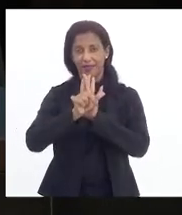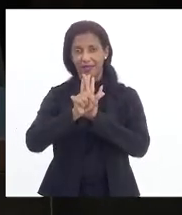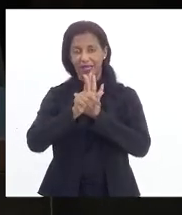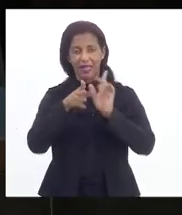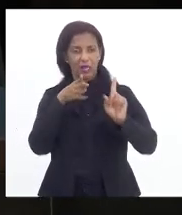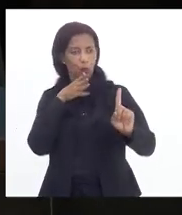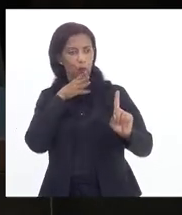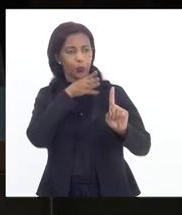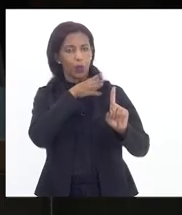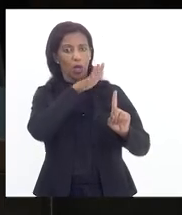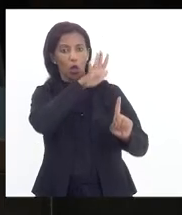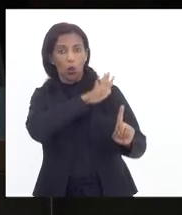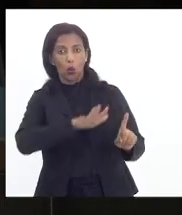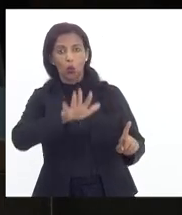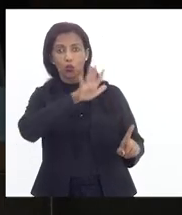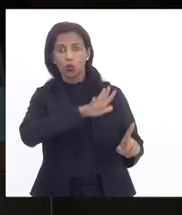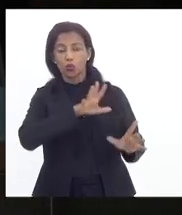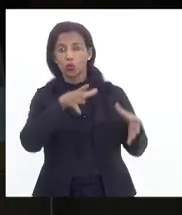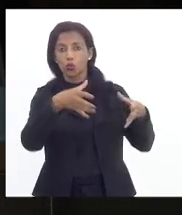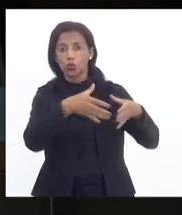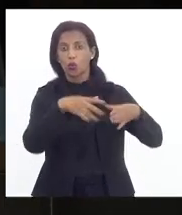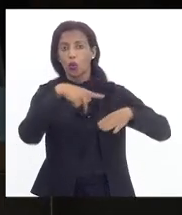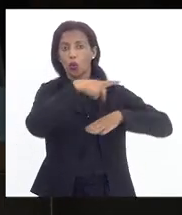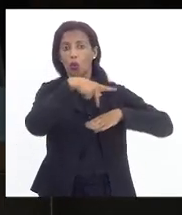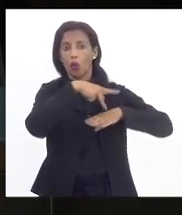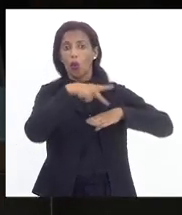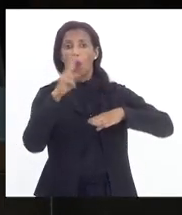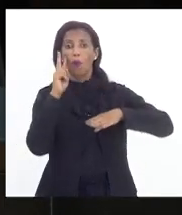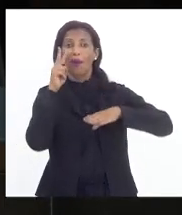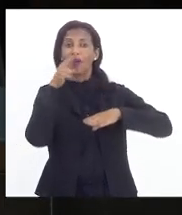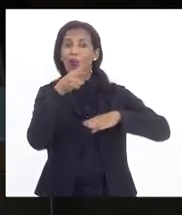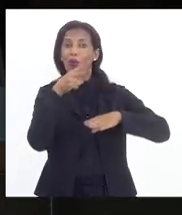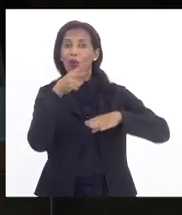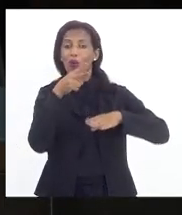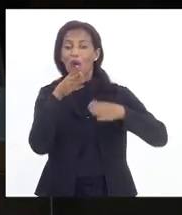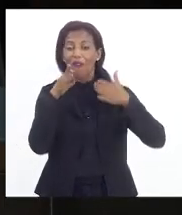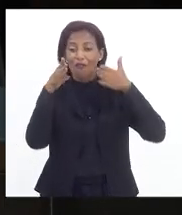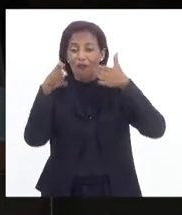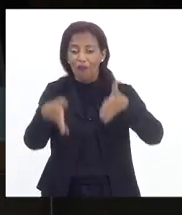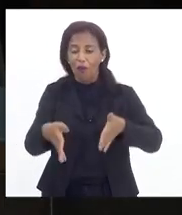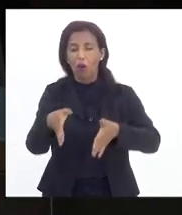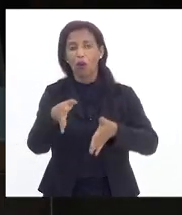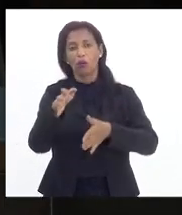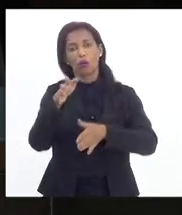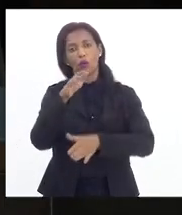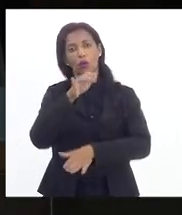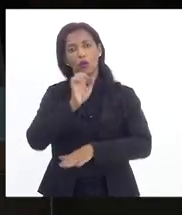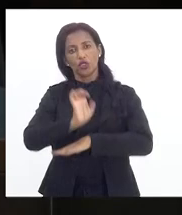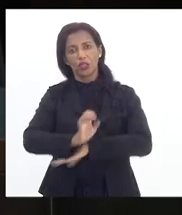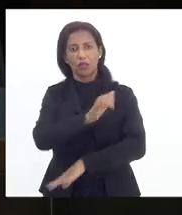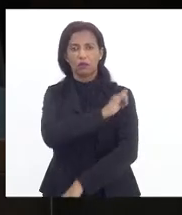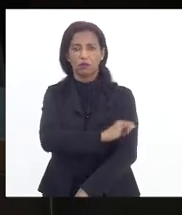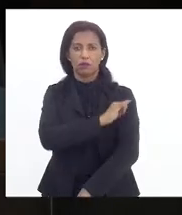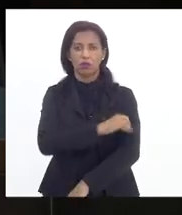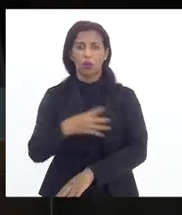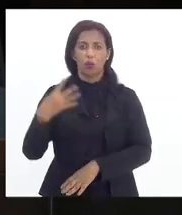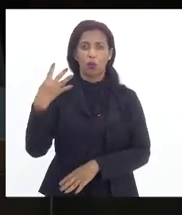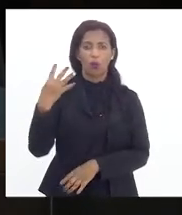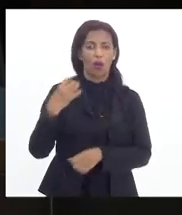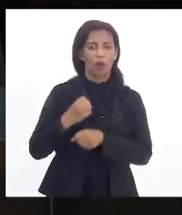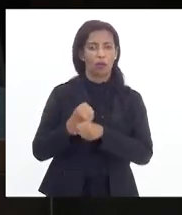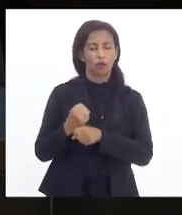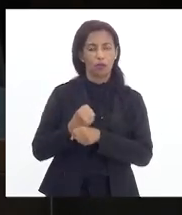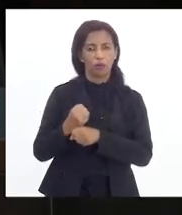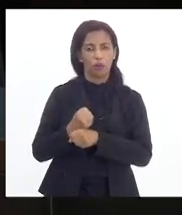ela mirou o conjunto da Nação mas não não não olhou especificamente para o Rio de Janeiro que já era um estado que vinha de quatro anos